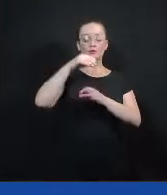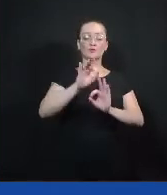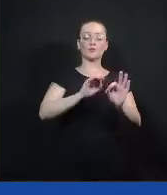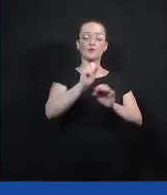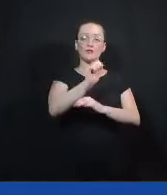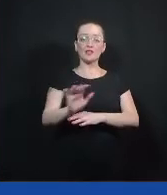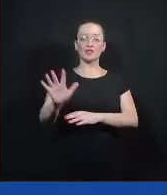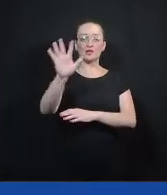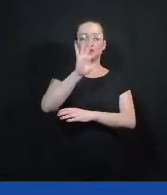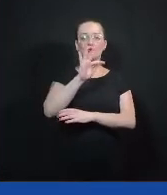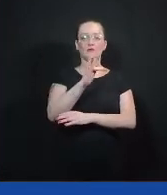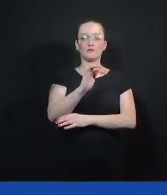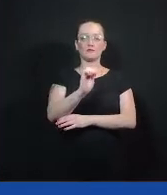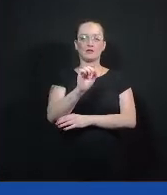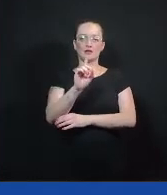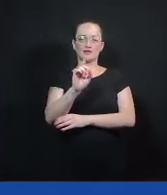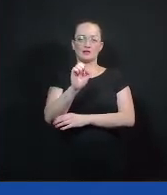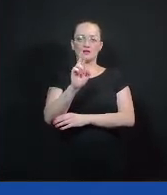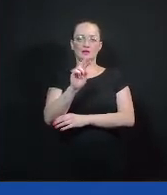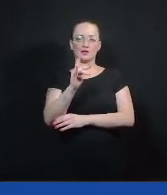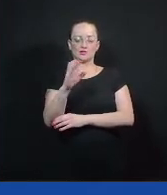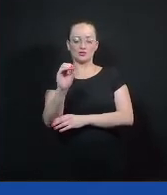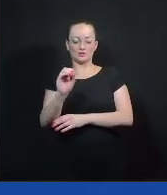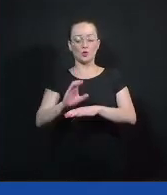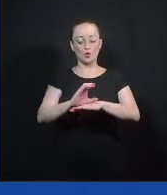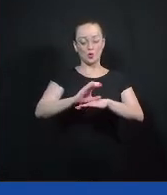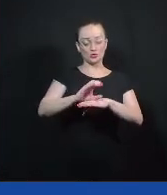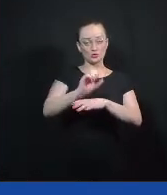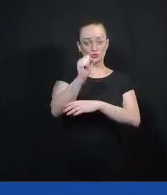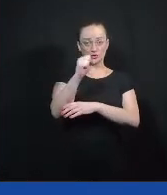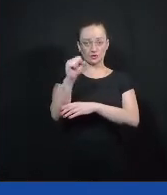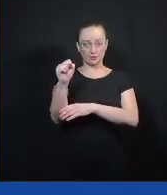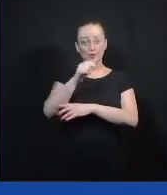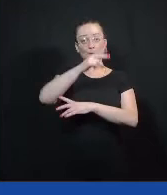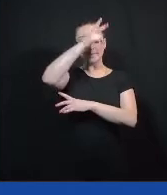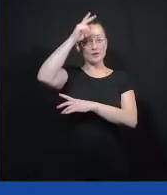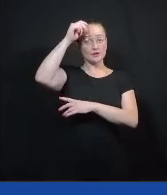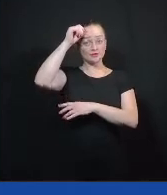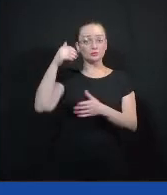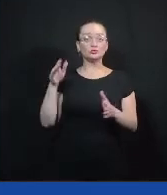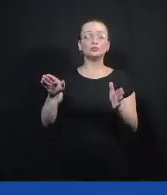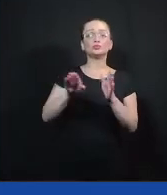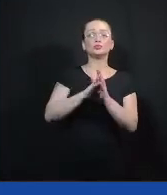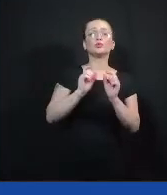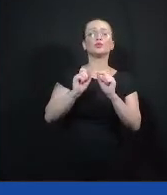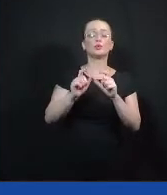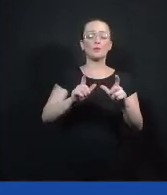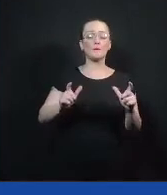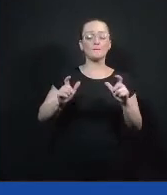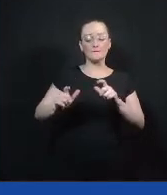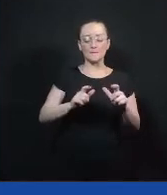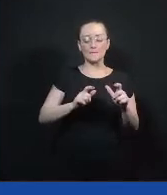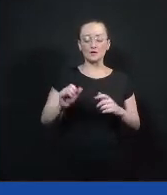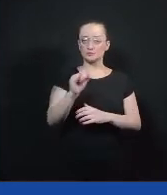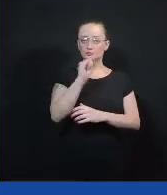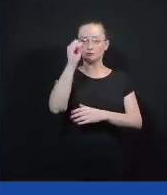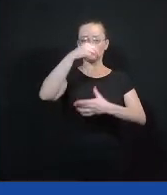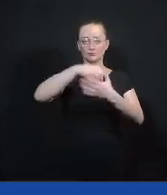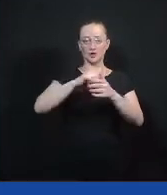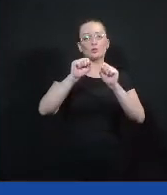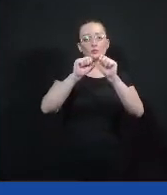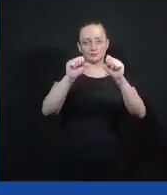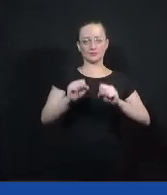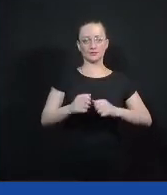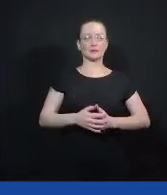federativo. Desde a Constituição de 88, né, os municípios eles alcançaram um espaço muito importante dentro do nosso